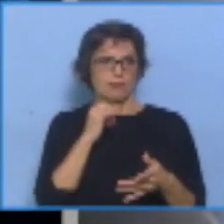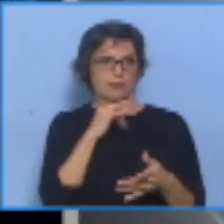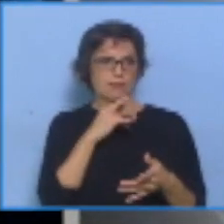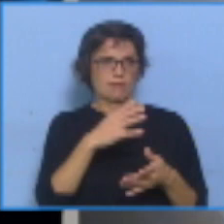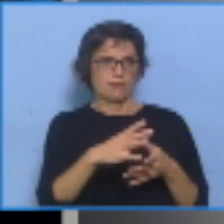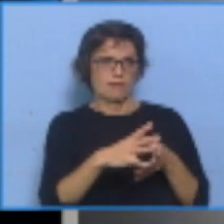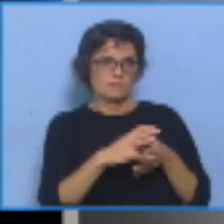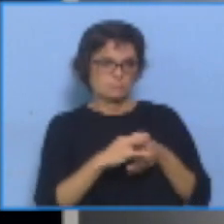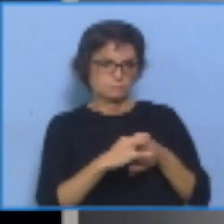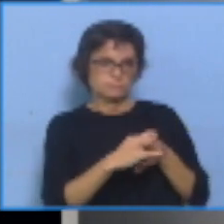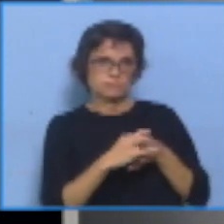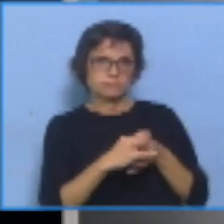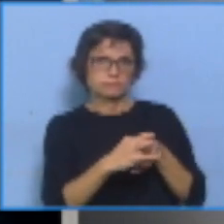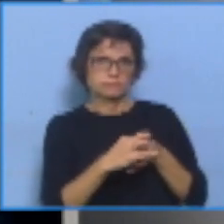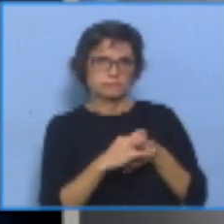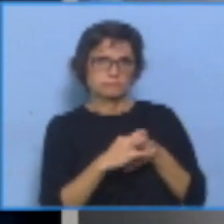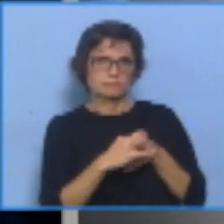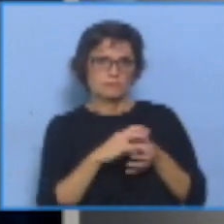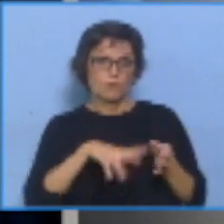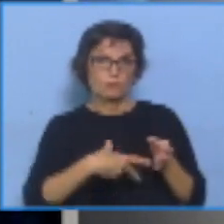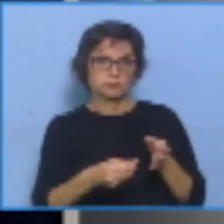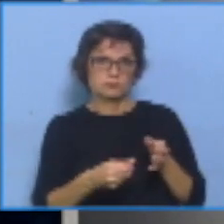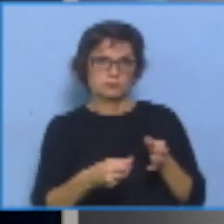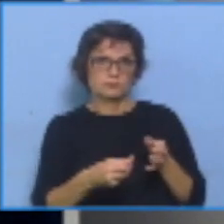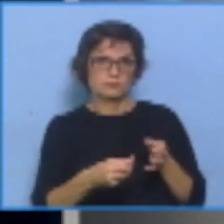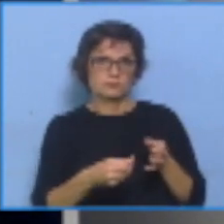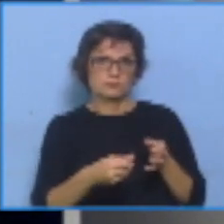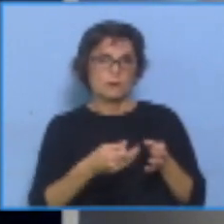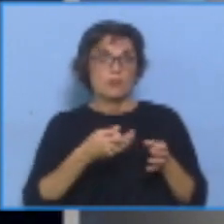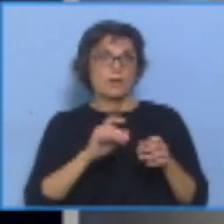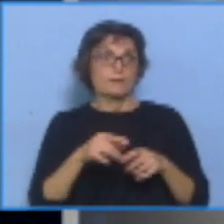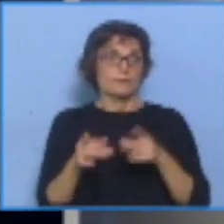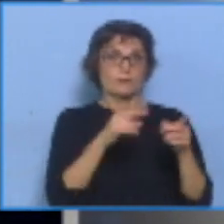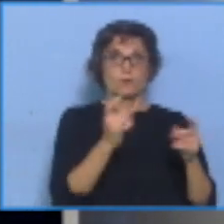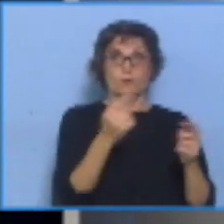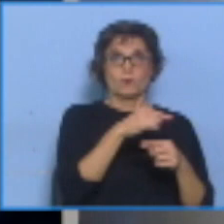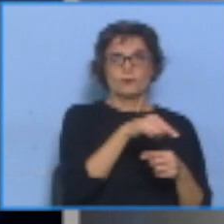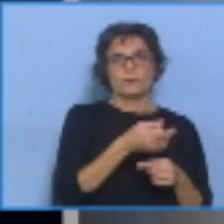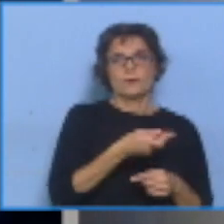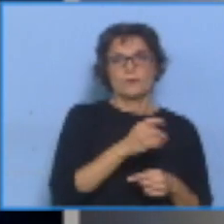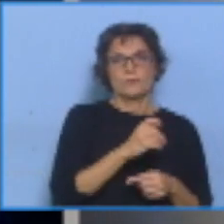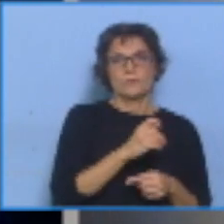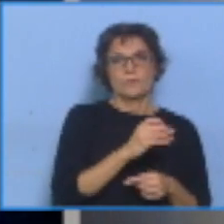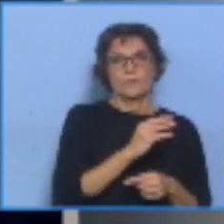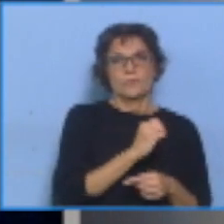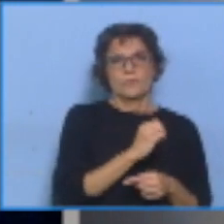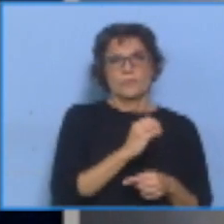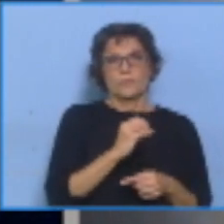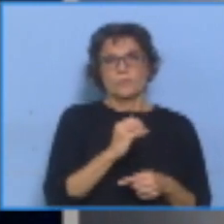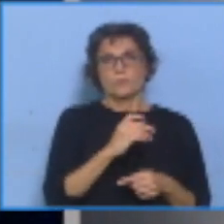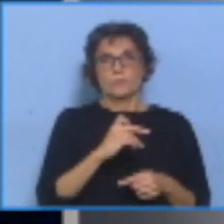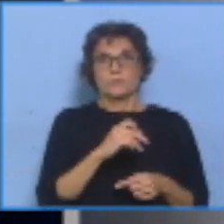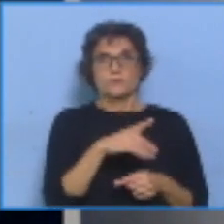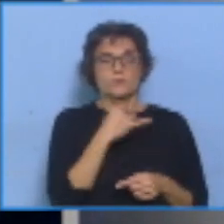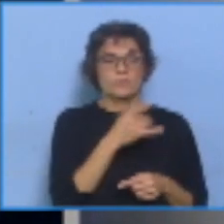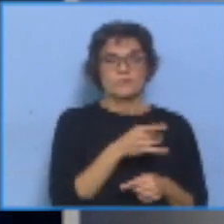Pessoa excomungava-o do mundo. E, portanto, é este diálogo, que é um diálogo dos mais, como o Eduardo Lourenço assinala num